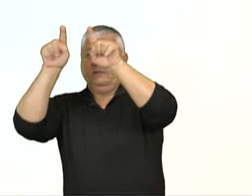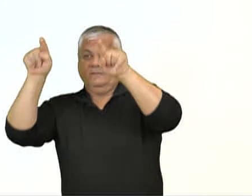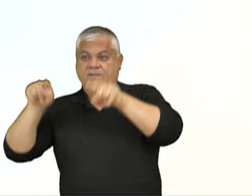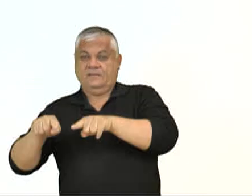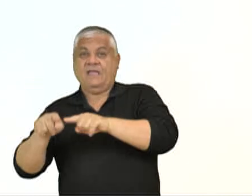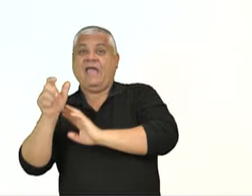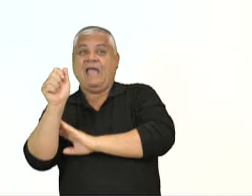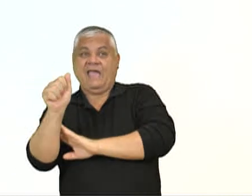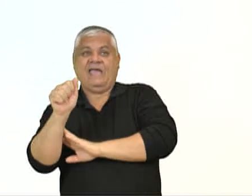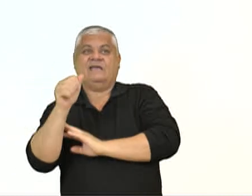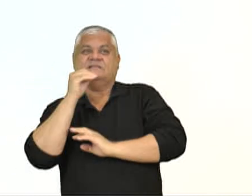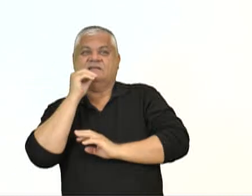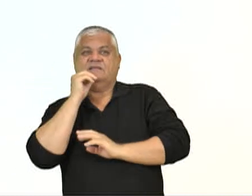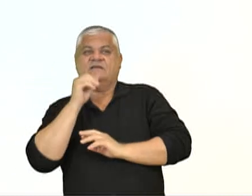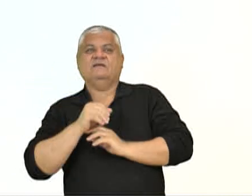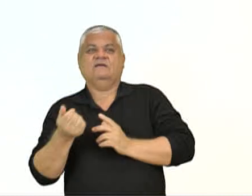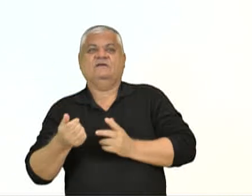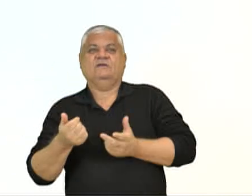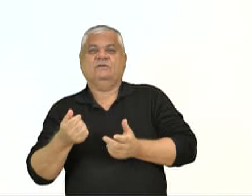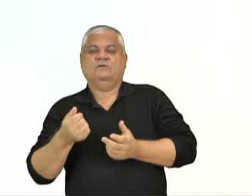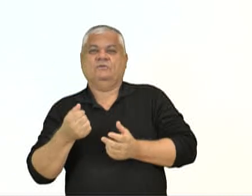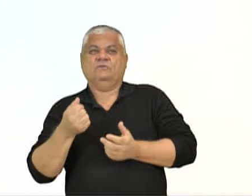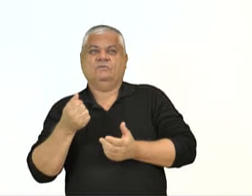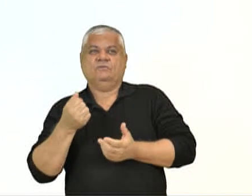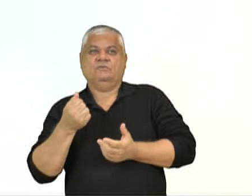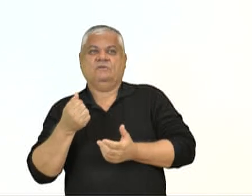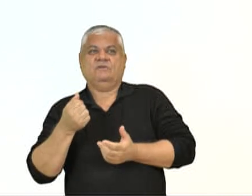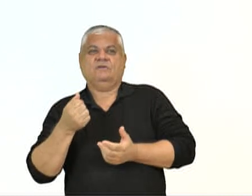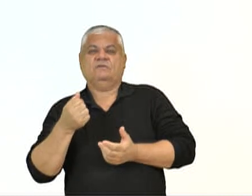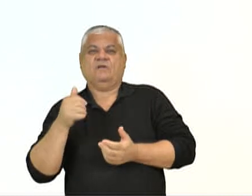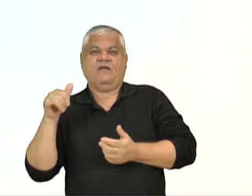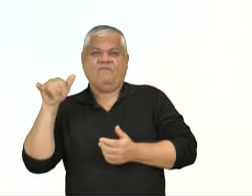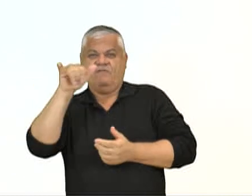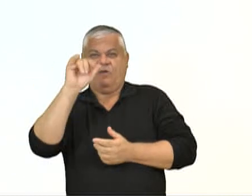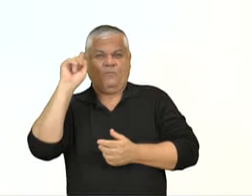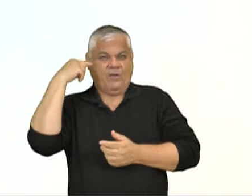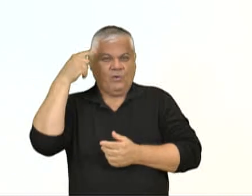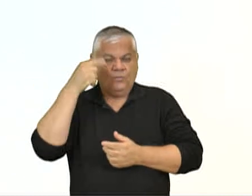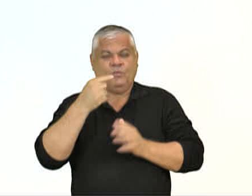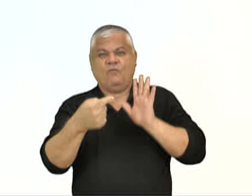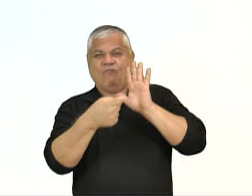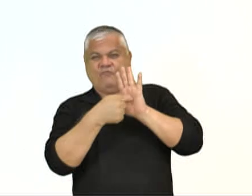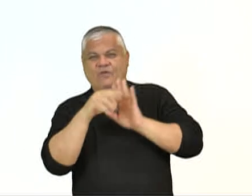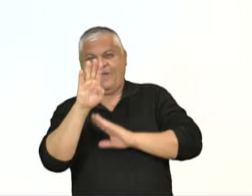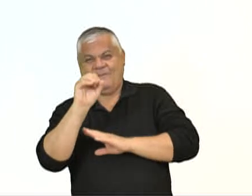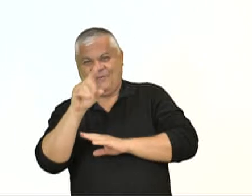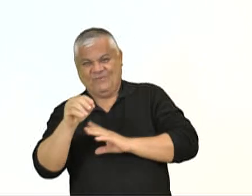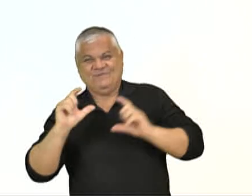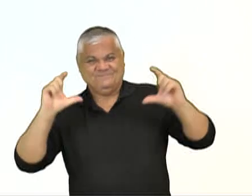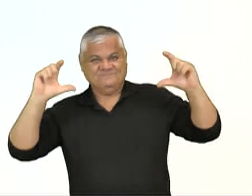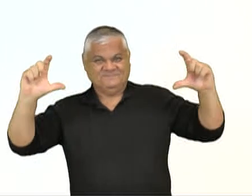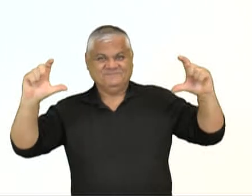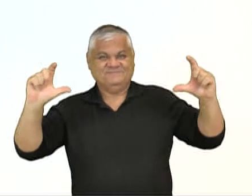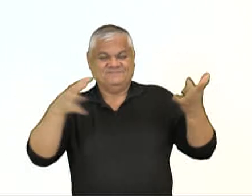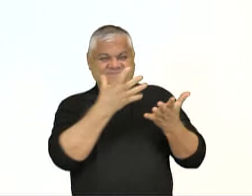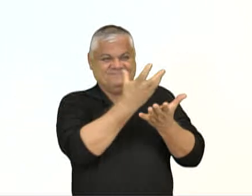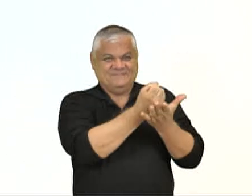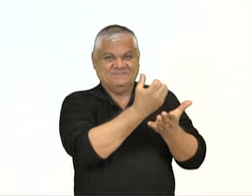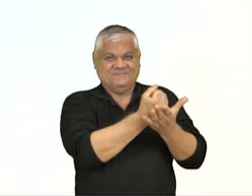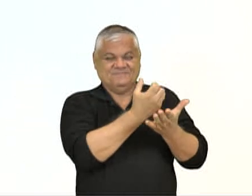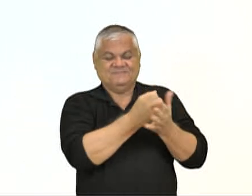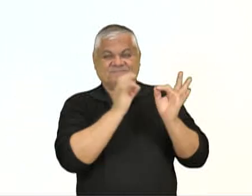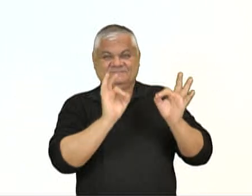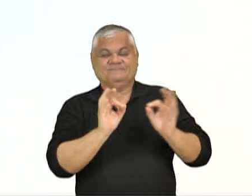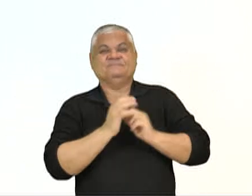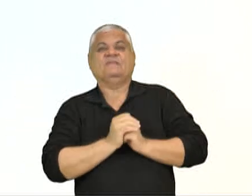da tabela A, né, que seria dos jogos do Avião Maluco e do furabolo, que são os downloads que foram feitos